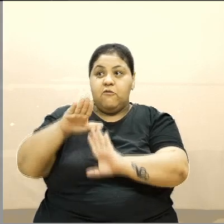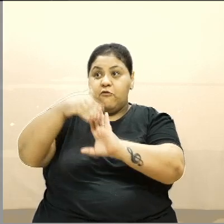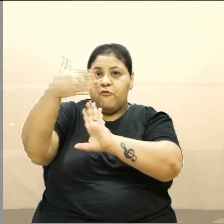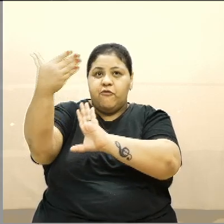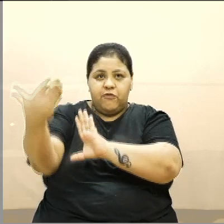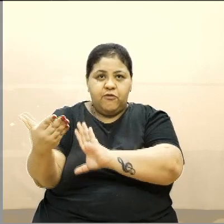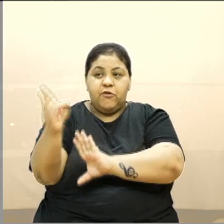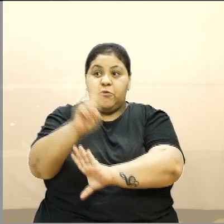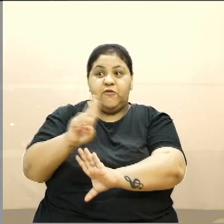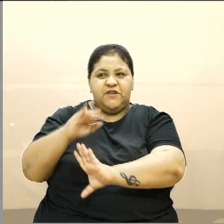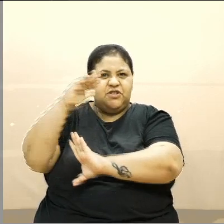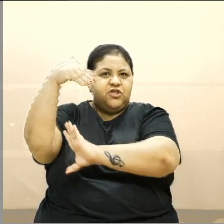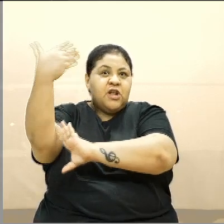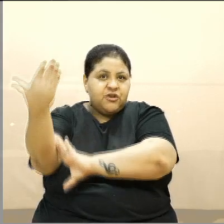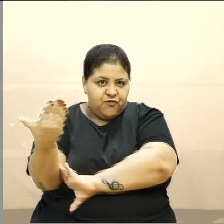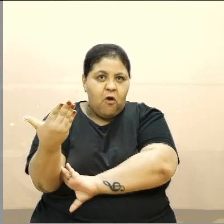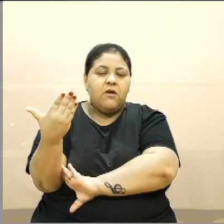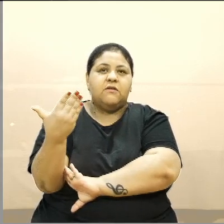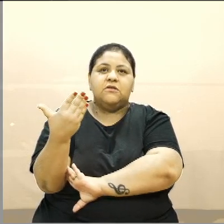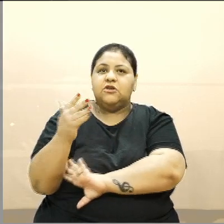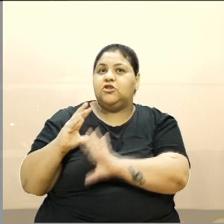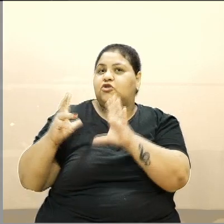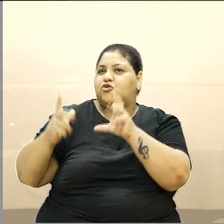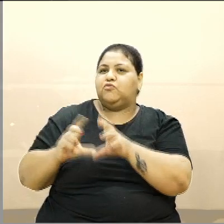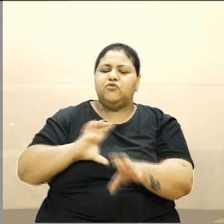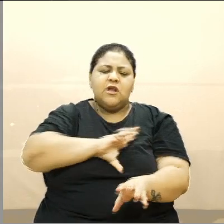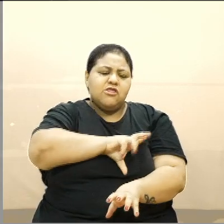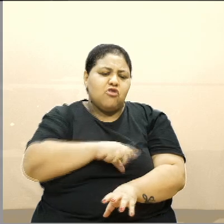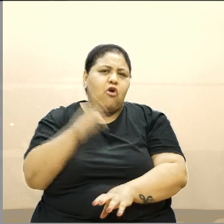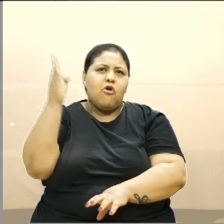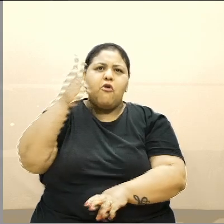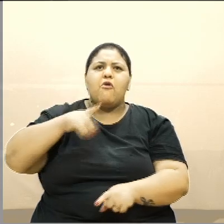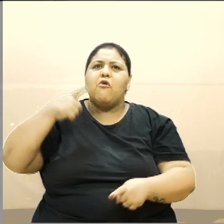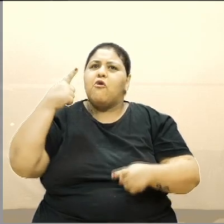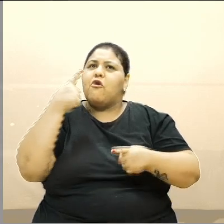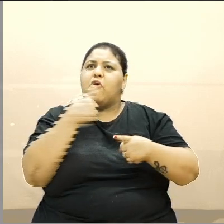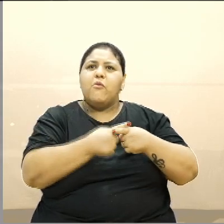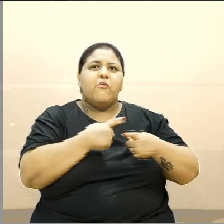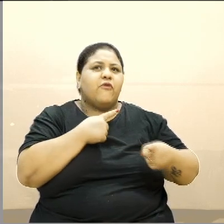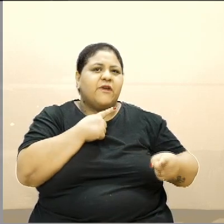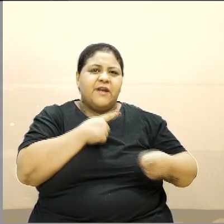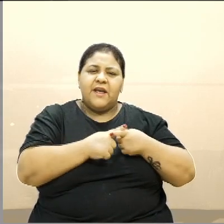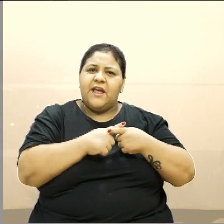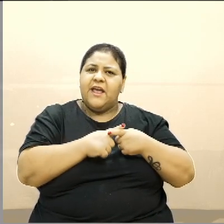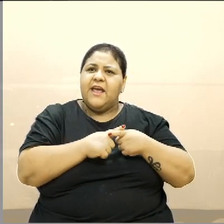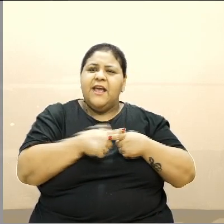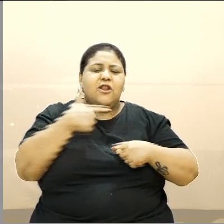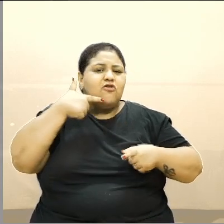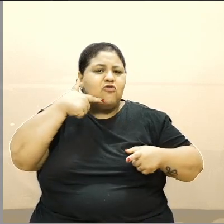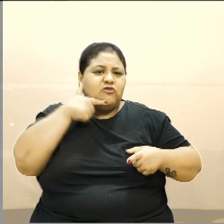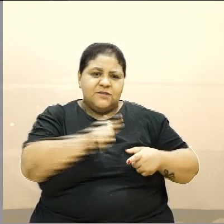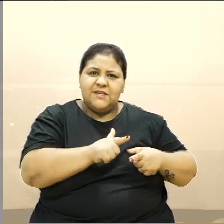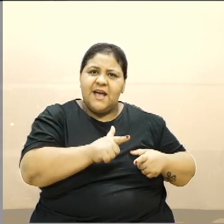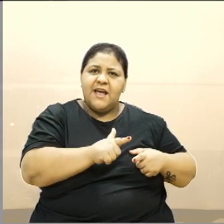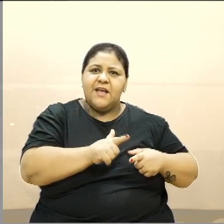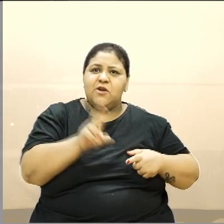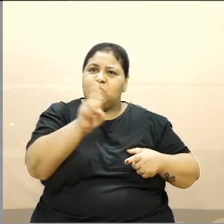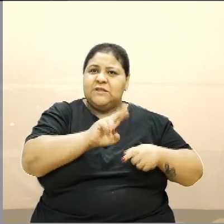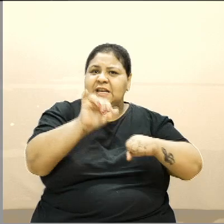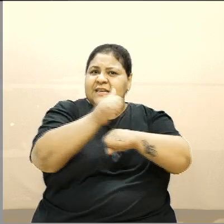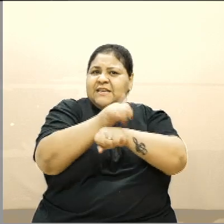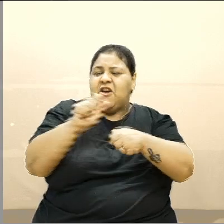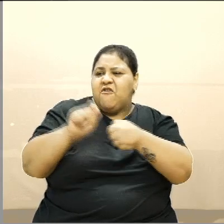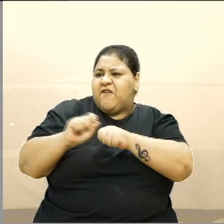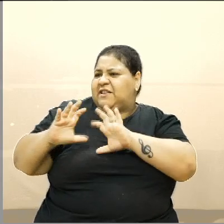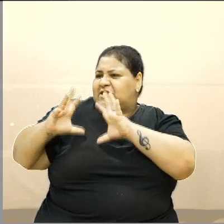as universidades de fora do Brasil, todo mundo adora os brasileiros, porque eles se viram com o que tem, que é pouca coisa. E lá eles conseguem fazer tudo, então eles